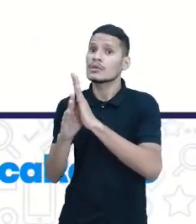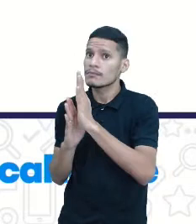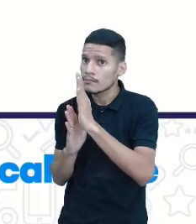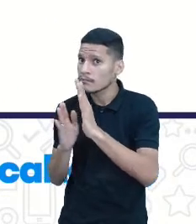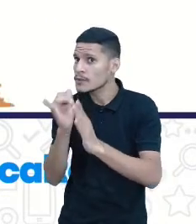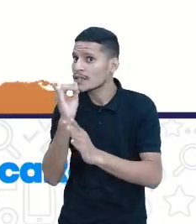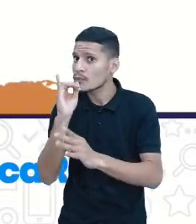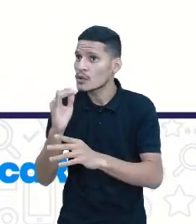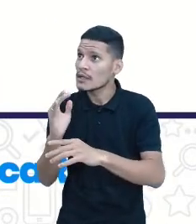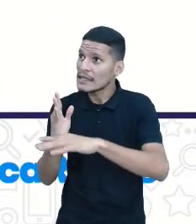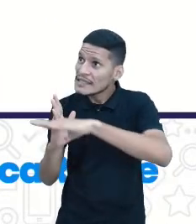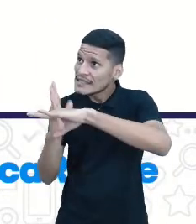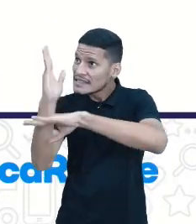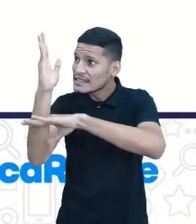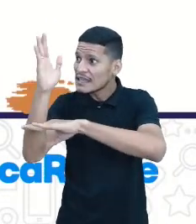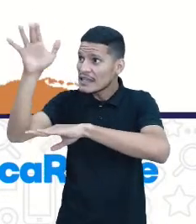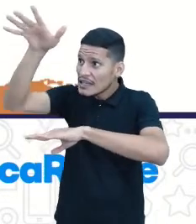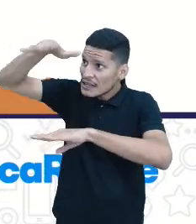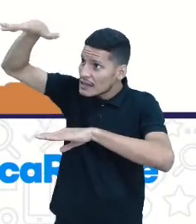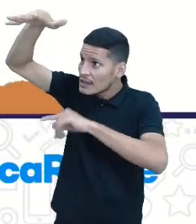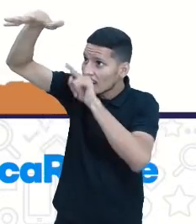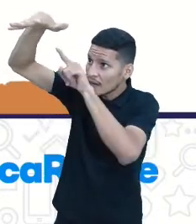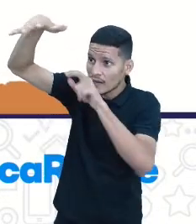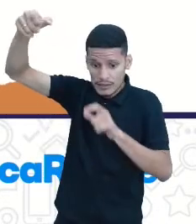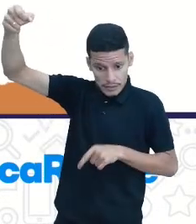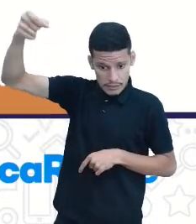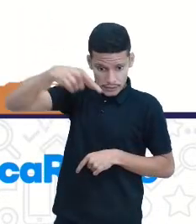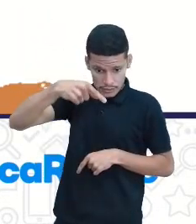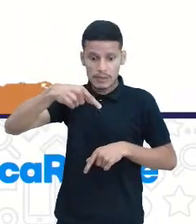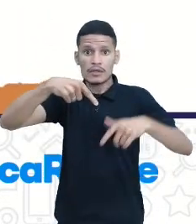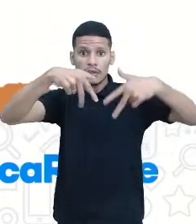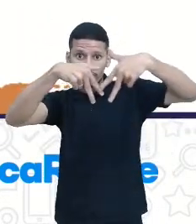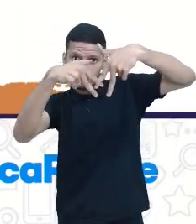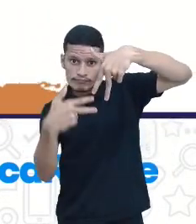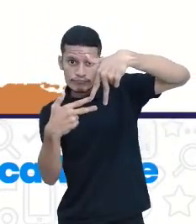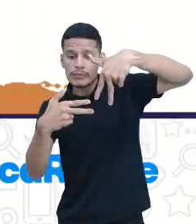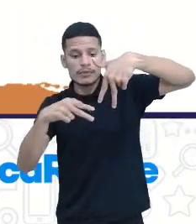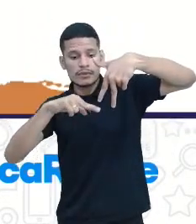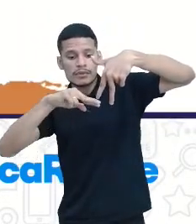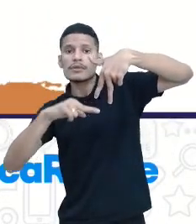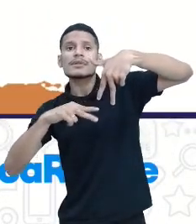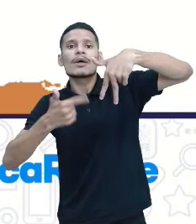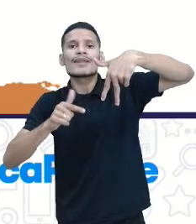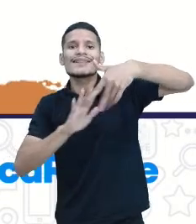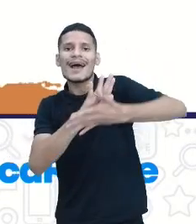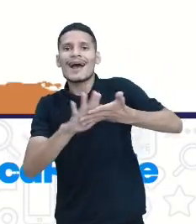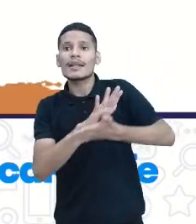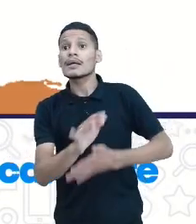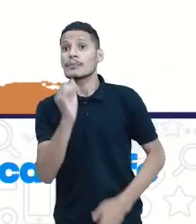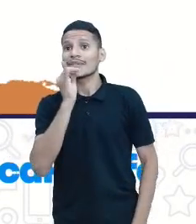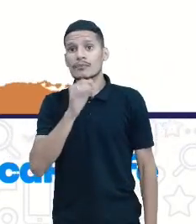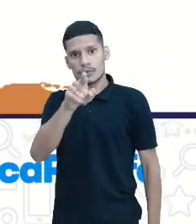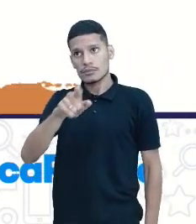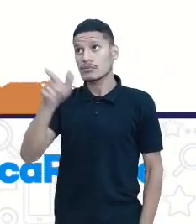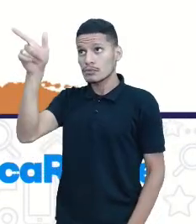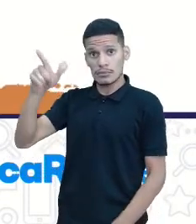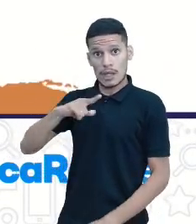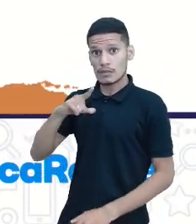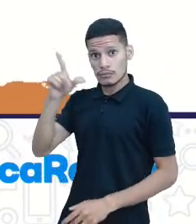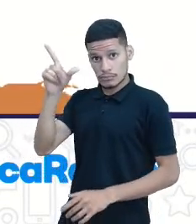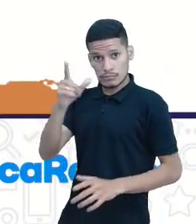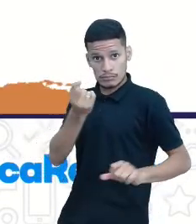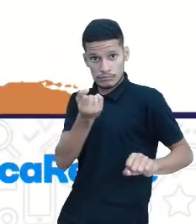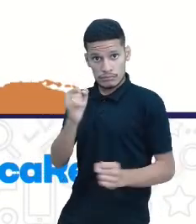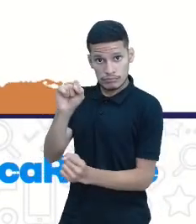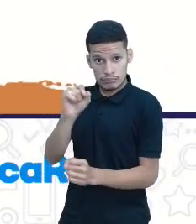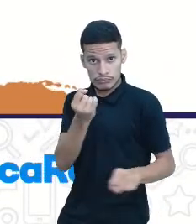ele não vai projetar uma sombra. Então, vou pegar, por exemplo, uma vassoura. Se você fincar uma vassoura na areia exatamente ao meio-dia e